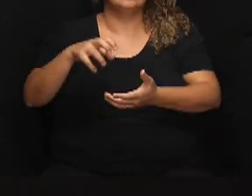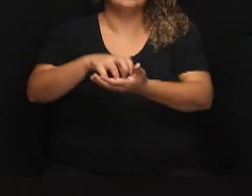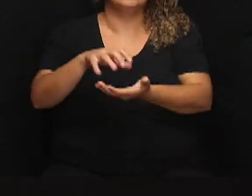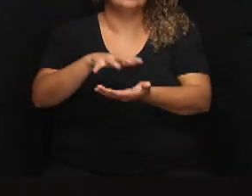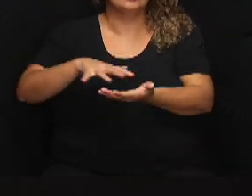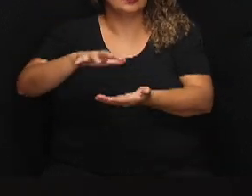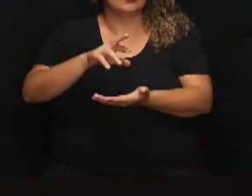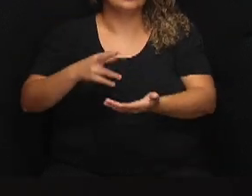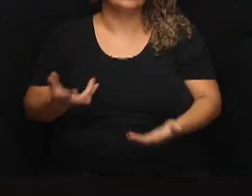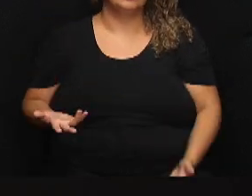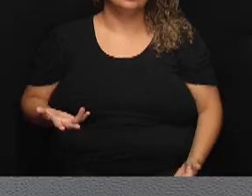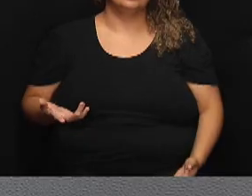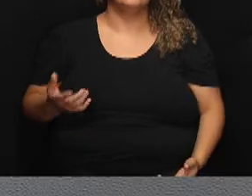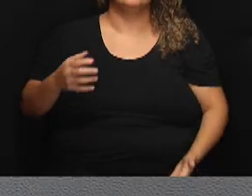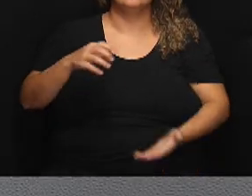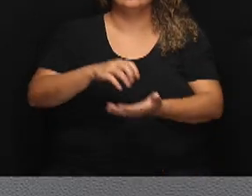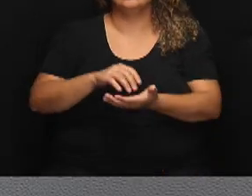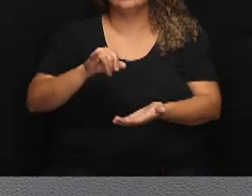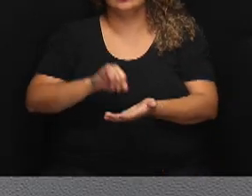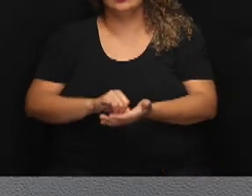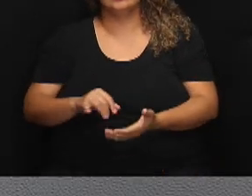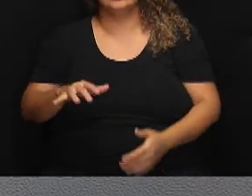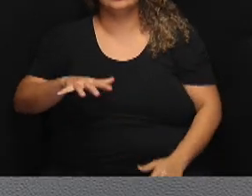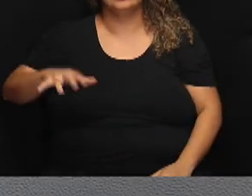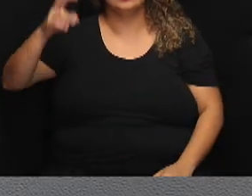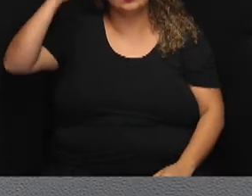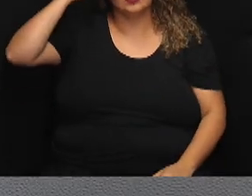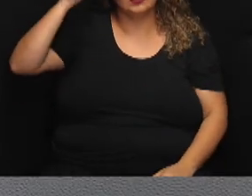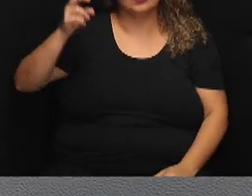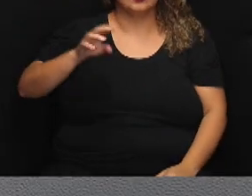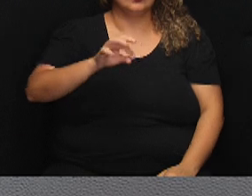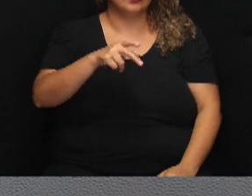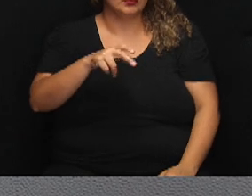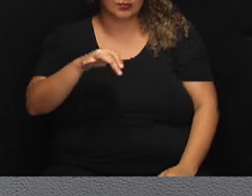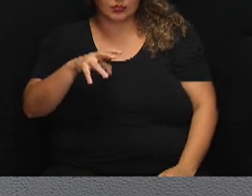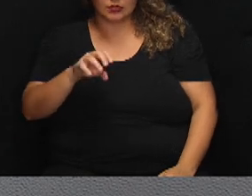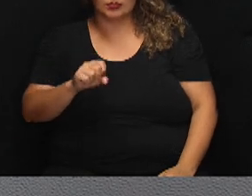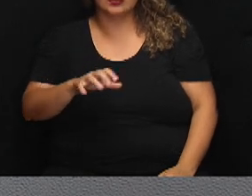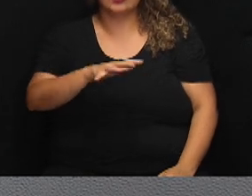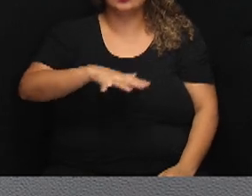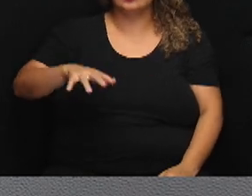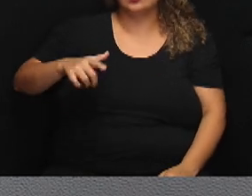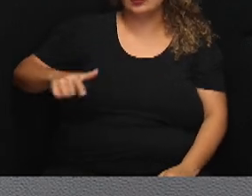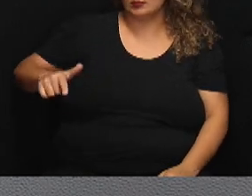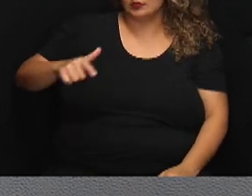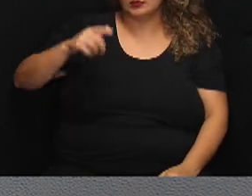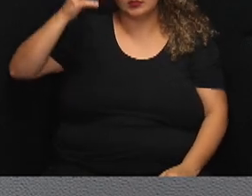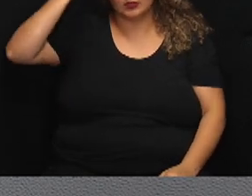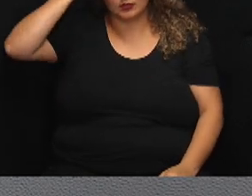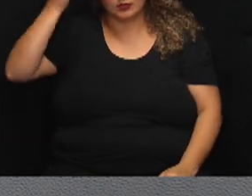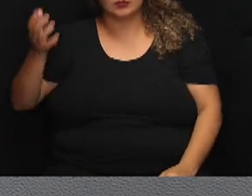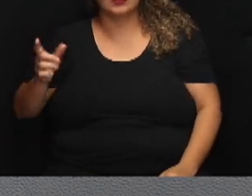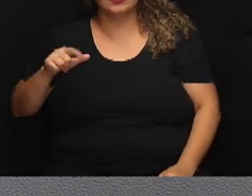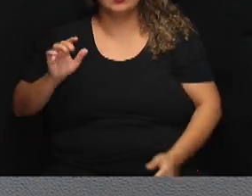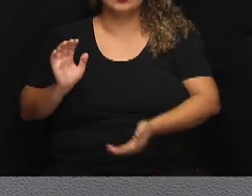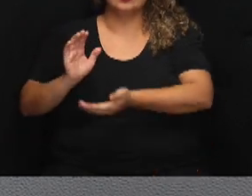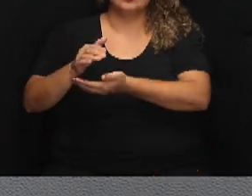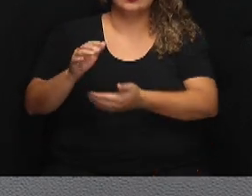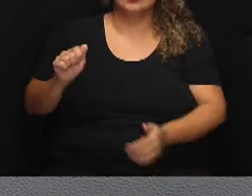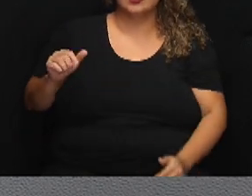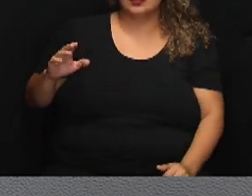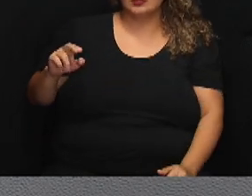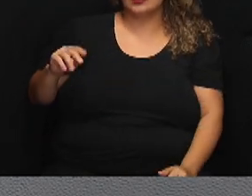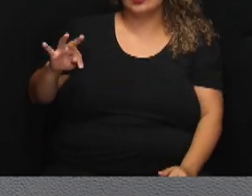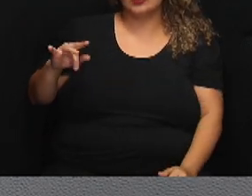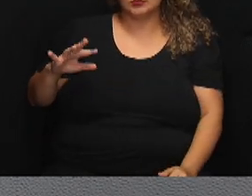região central, né? No centro, como a Estação Cultura, Sala dos Soninhos, na região do Taquaral, né? Que é a concha acústica. Então a